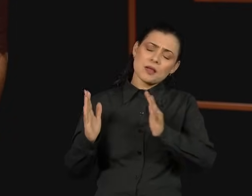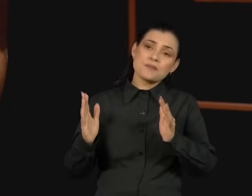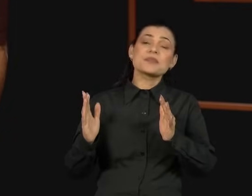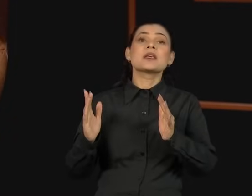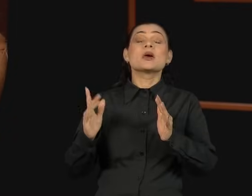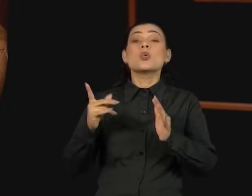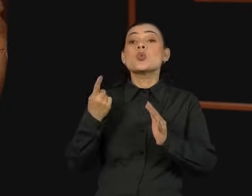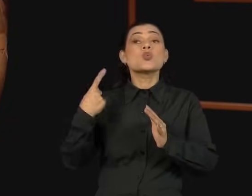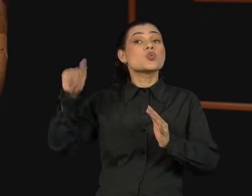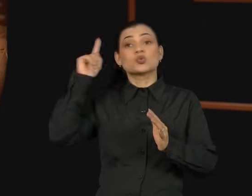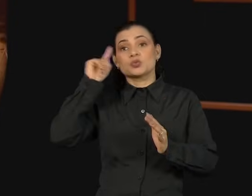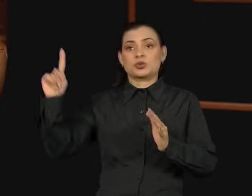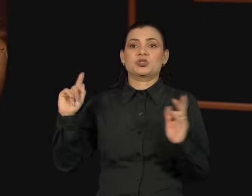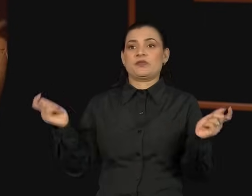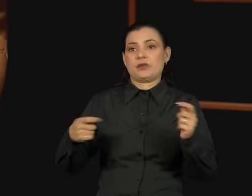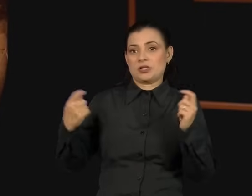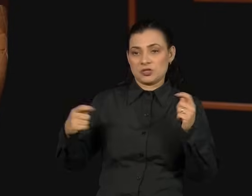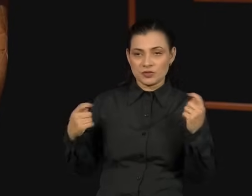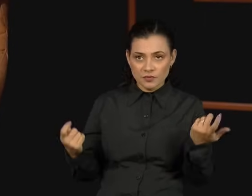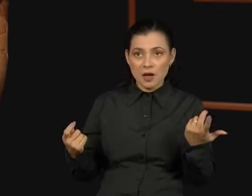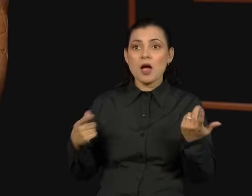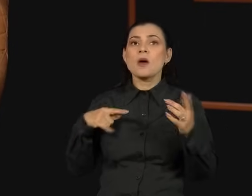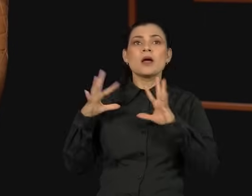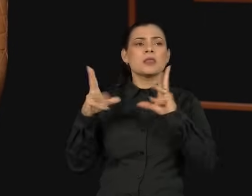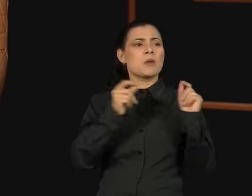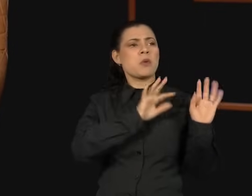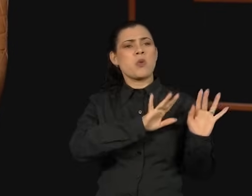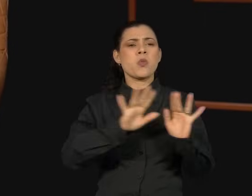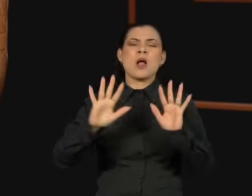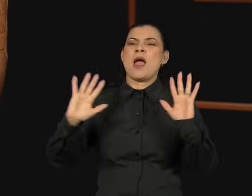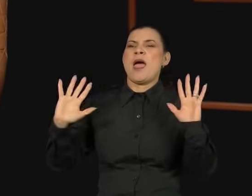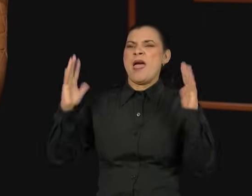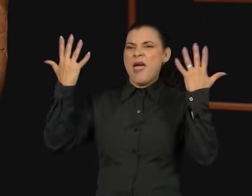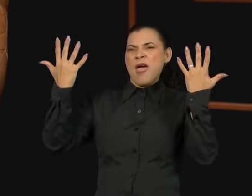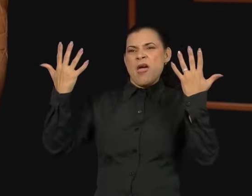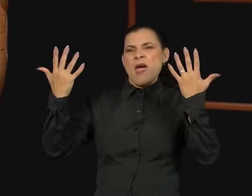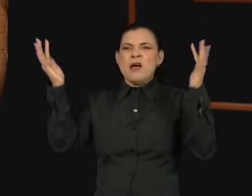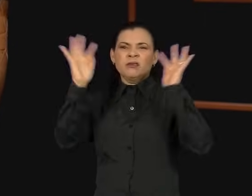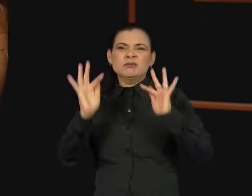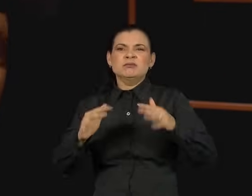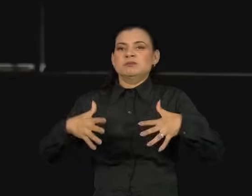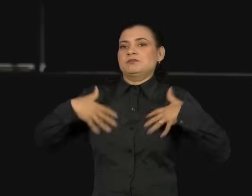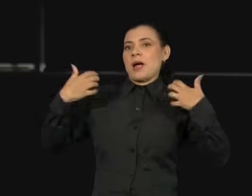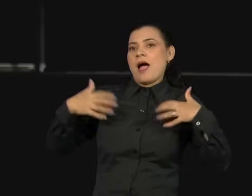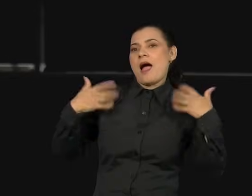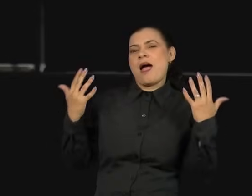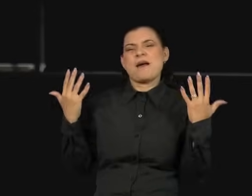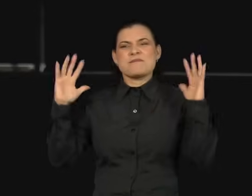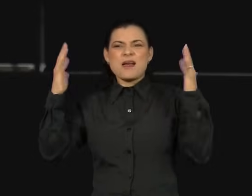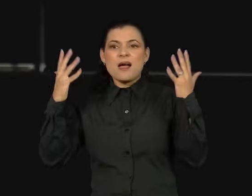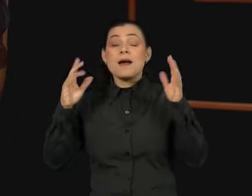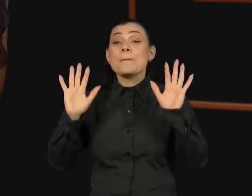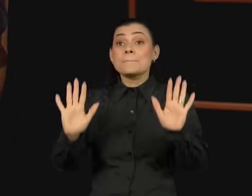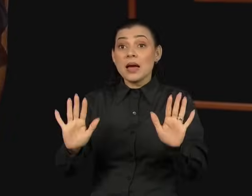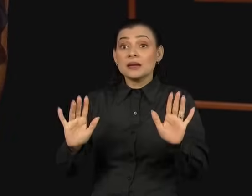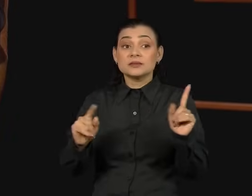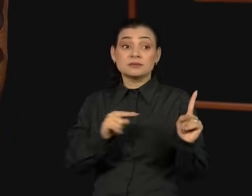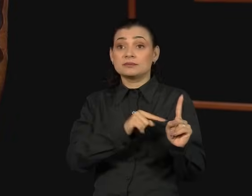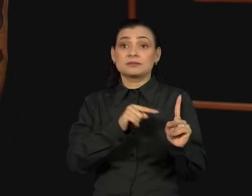no último dia do festival, a gente saiu para uma comemoração, estava numa festa, assim, mas